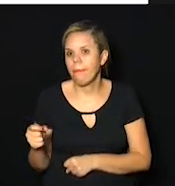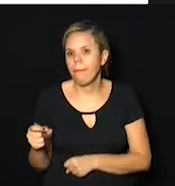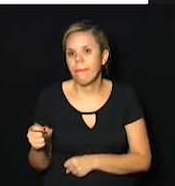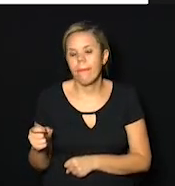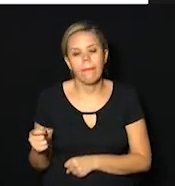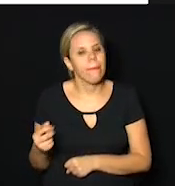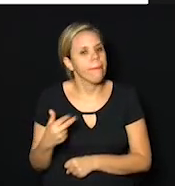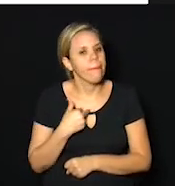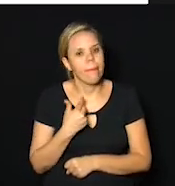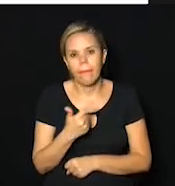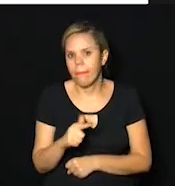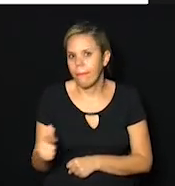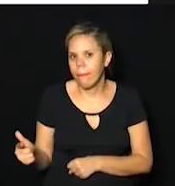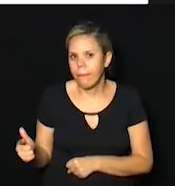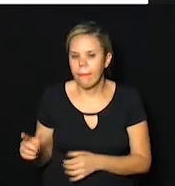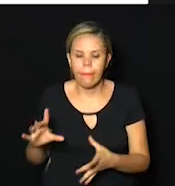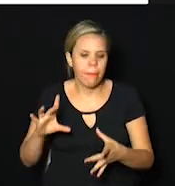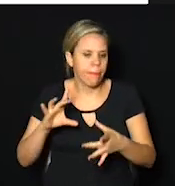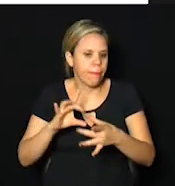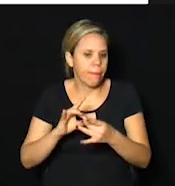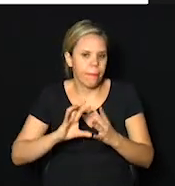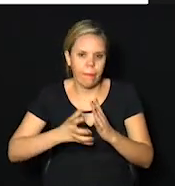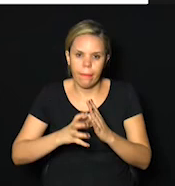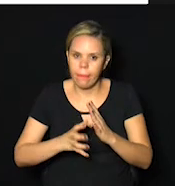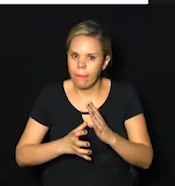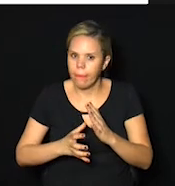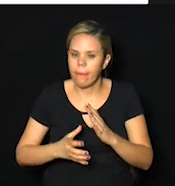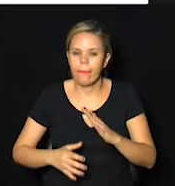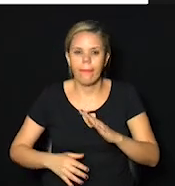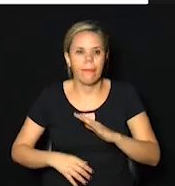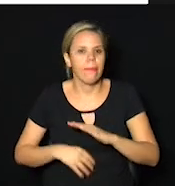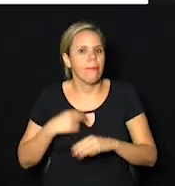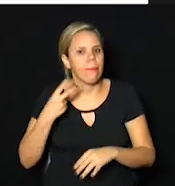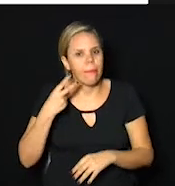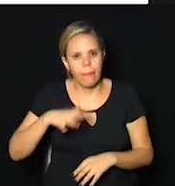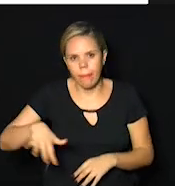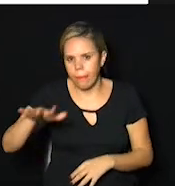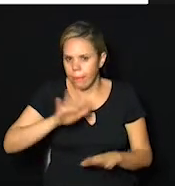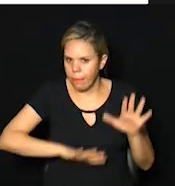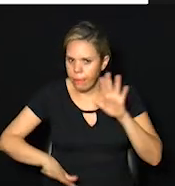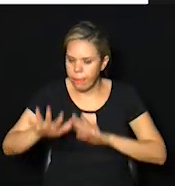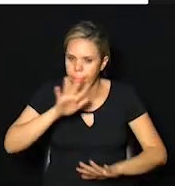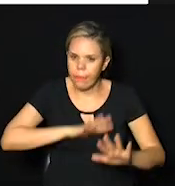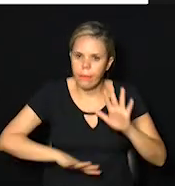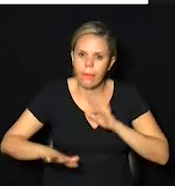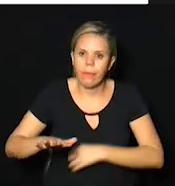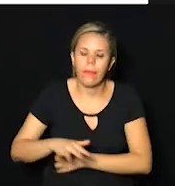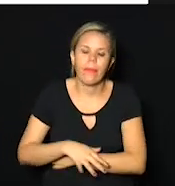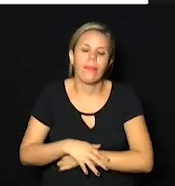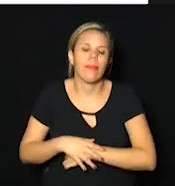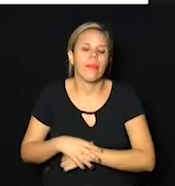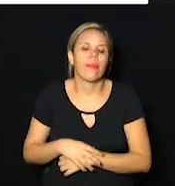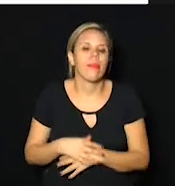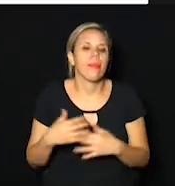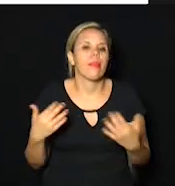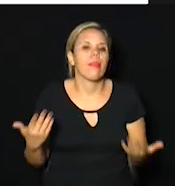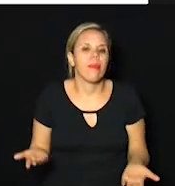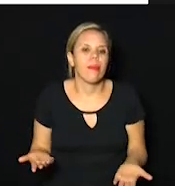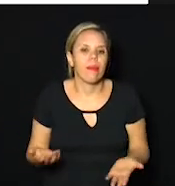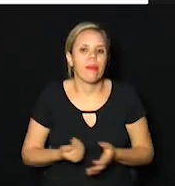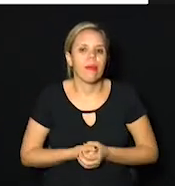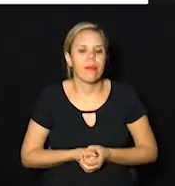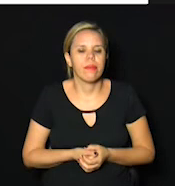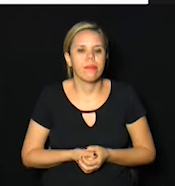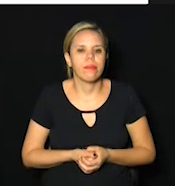não tem coligação para o legislativo. Tomem muito cuidado, porque no final das contas só vai